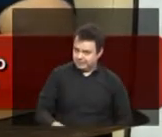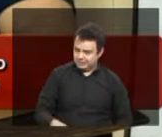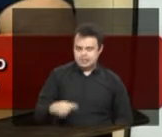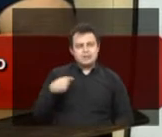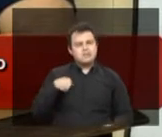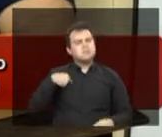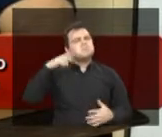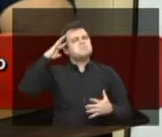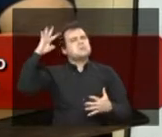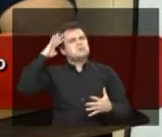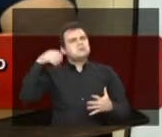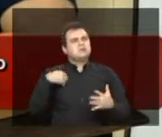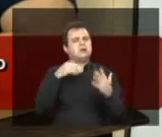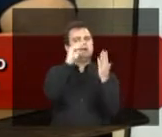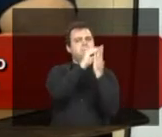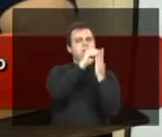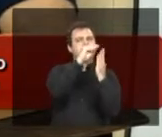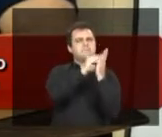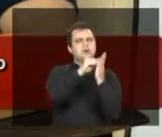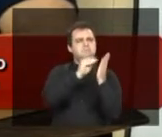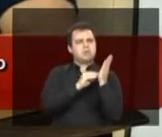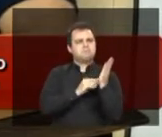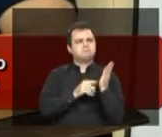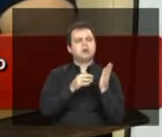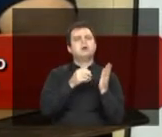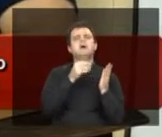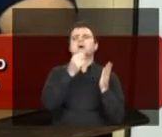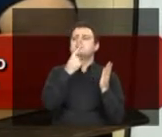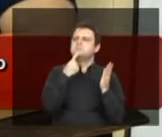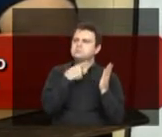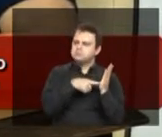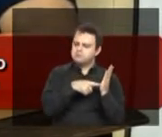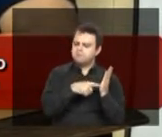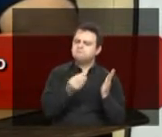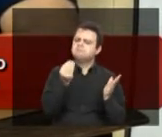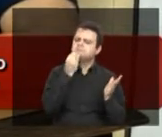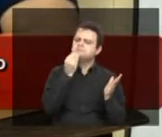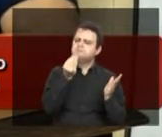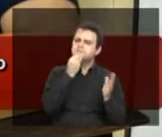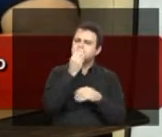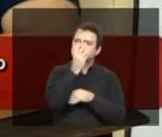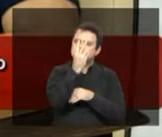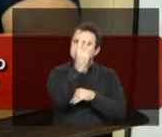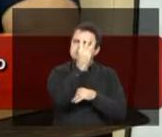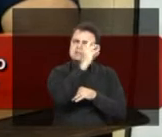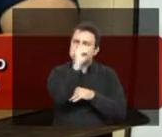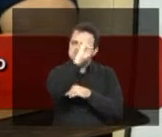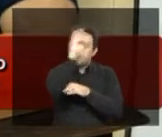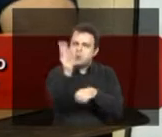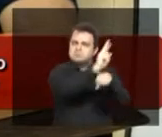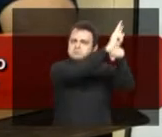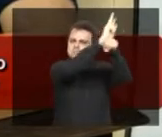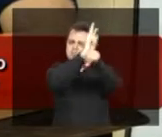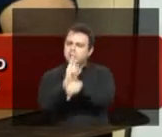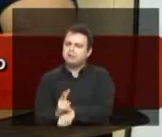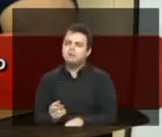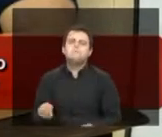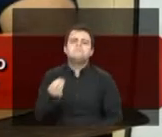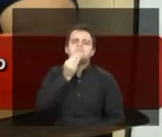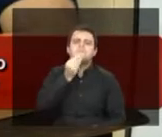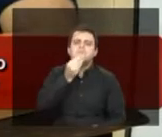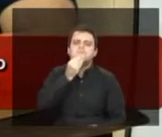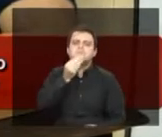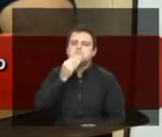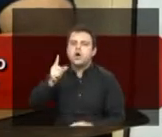Com 300 milhões, daria para construir cerca de 14